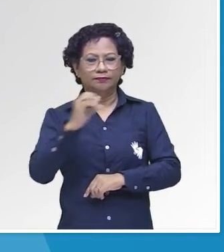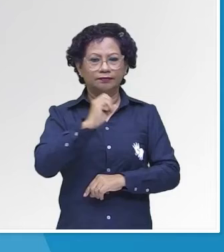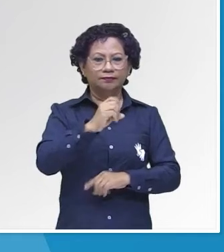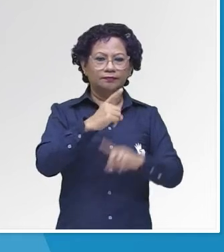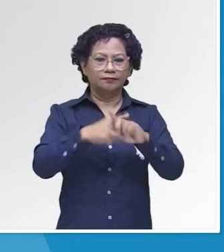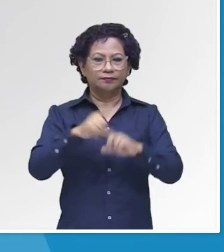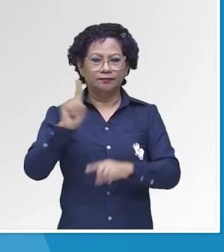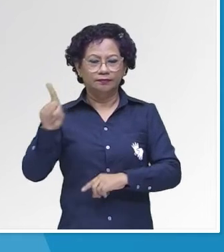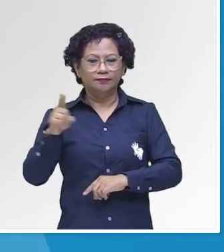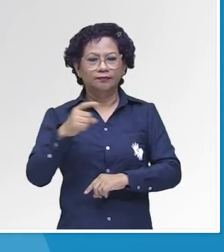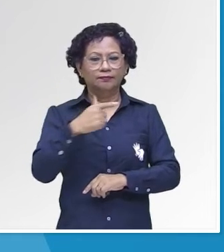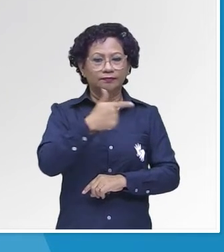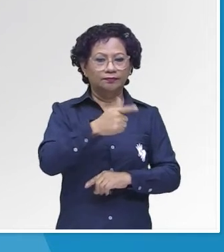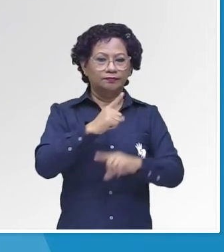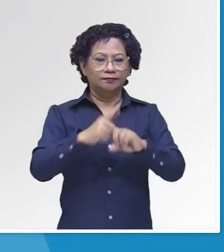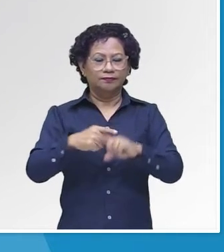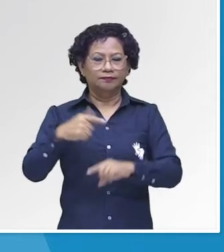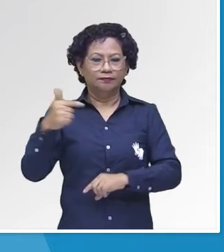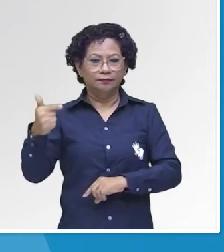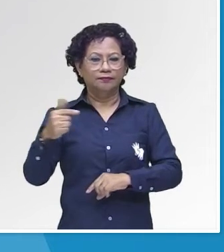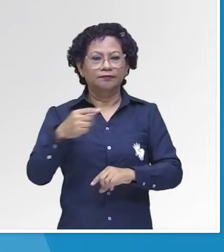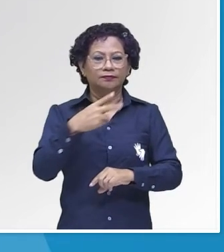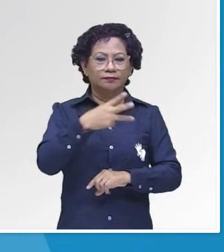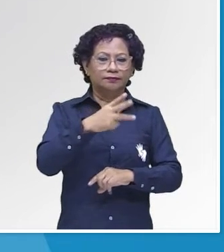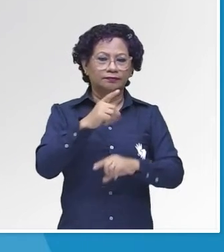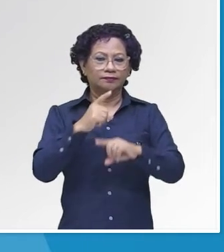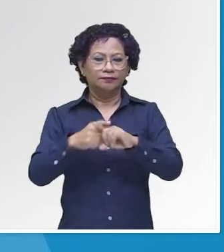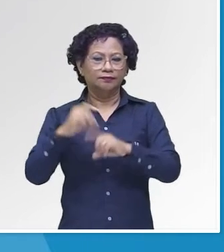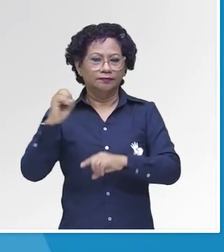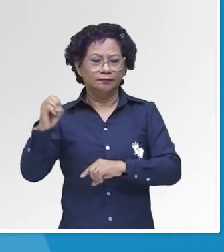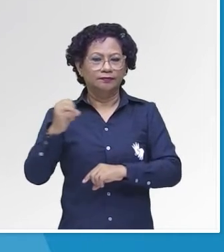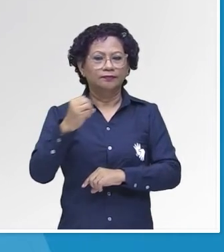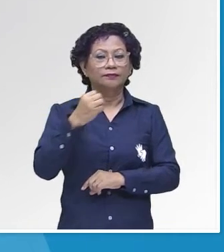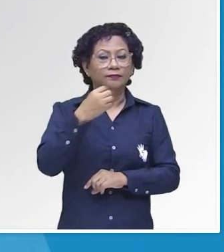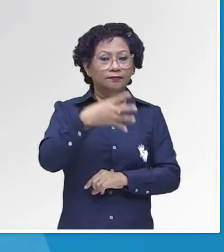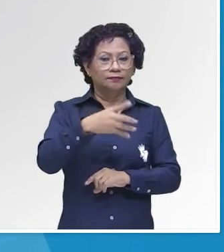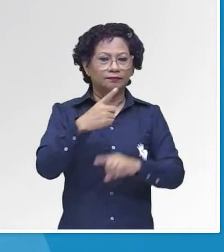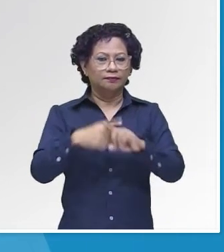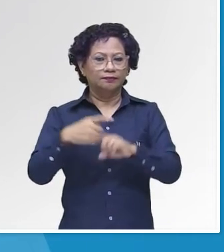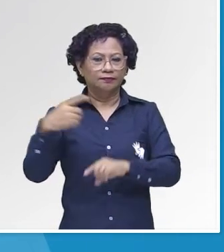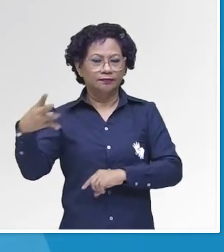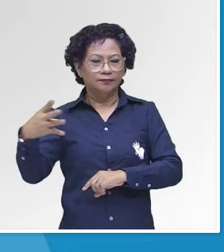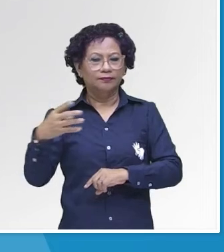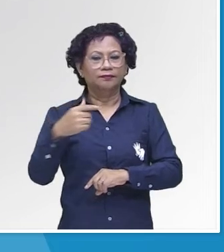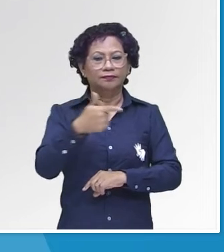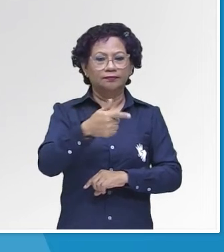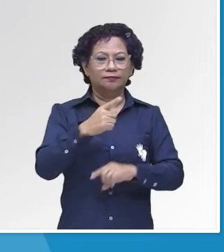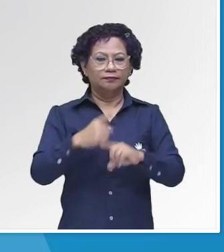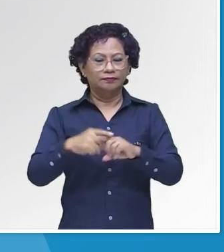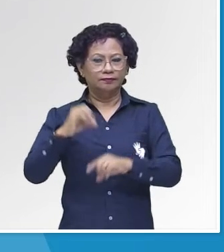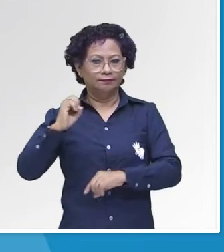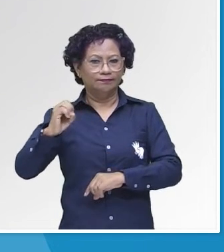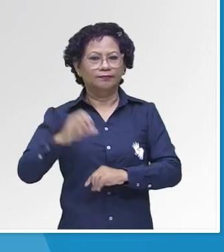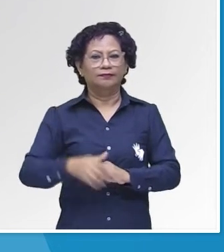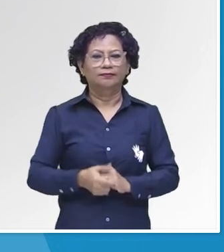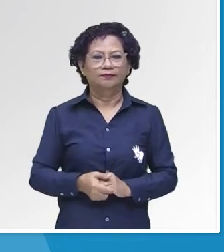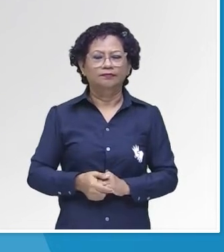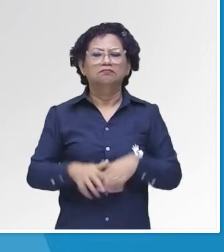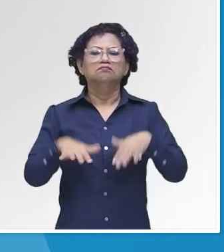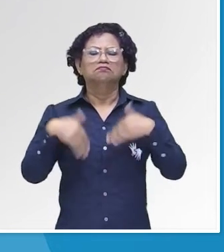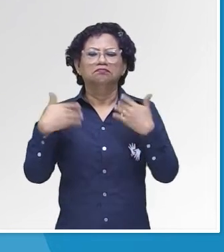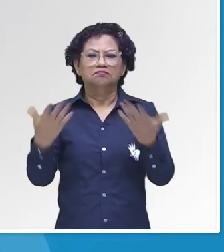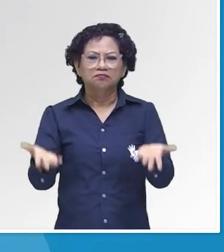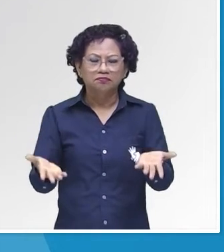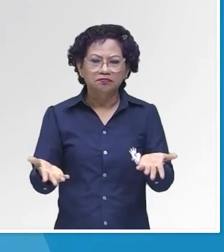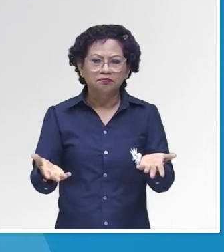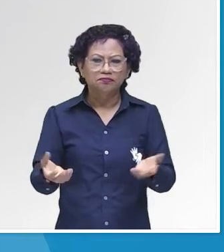0-1, 2-2, 3-0, 4-4, 2-0. Qual a média de